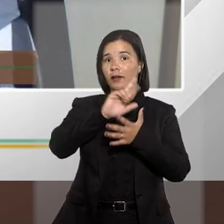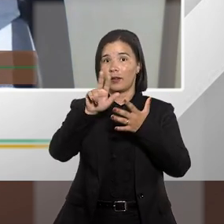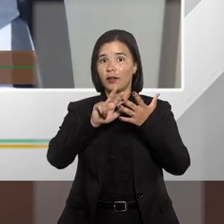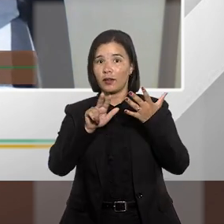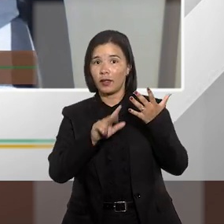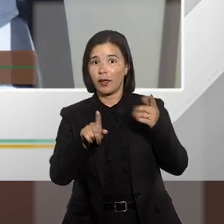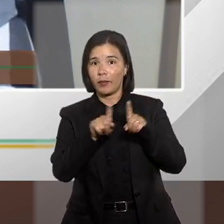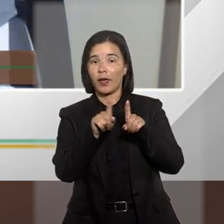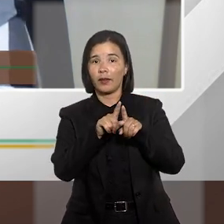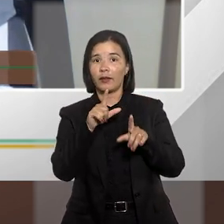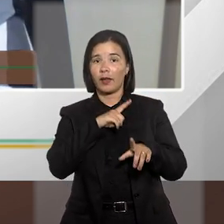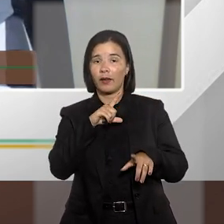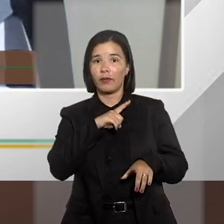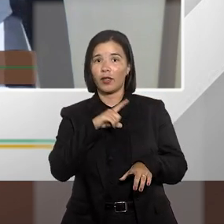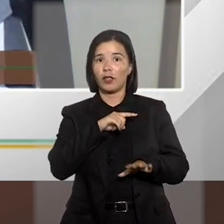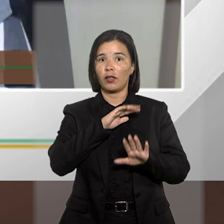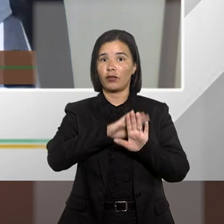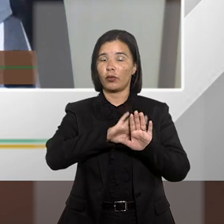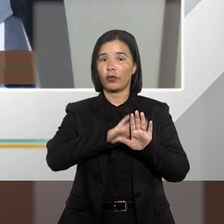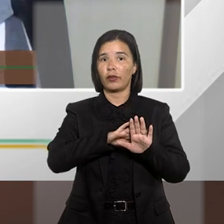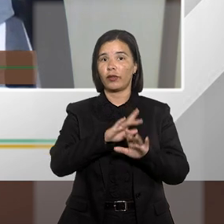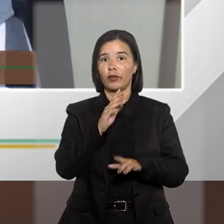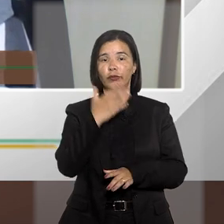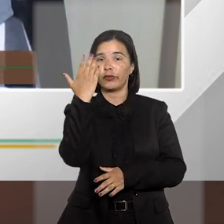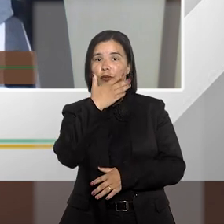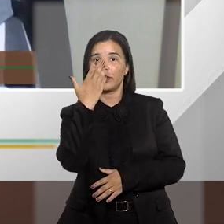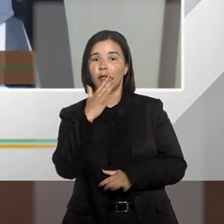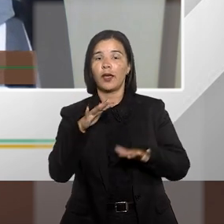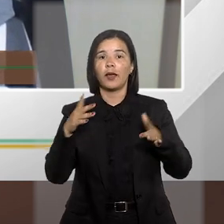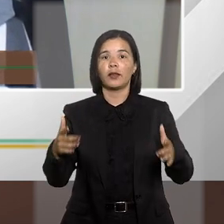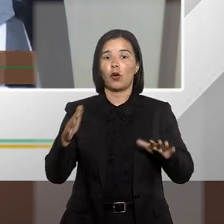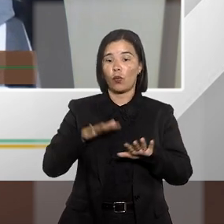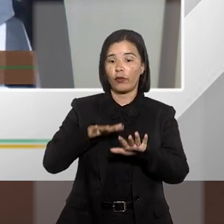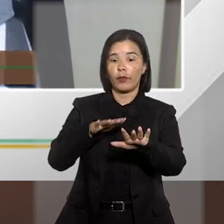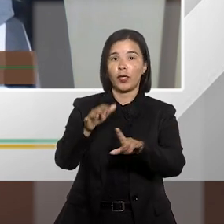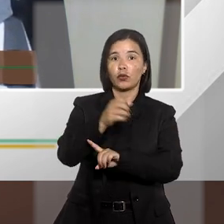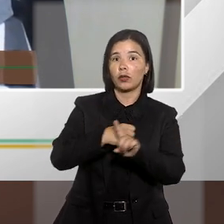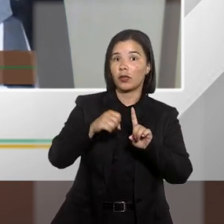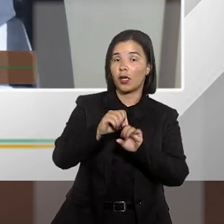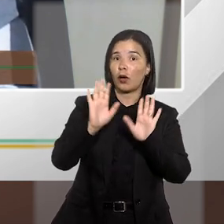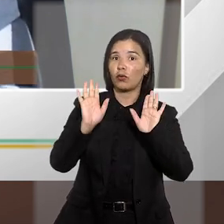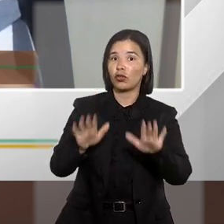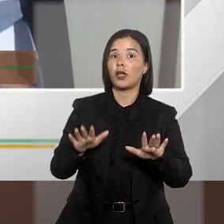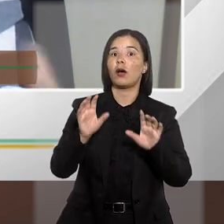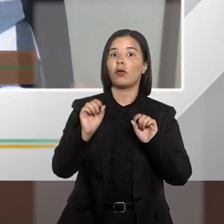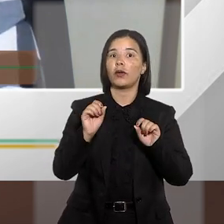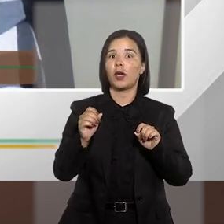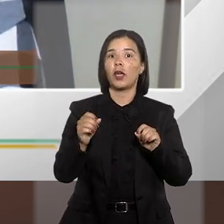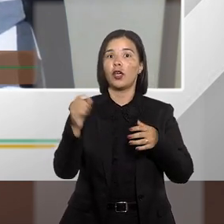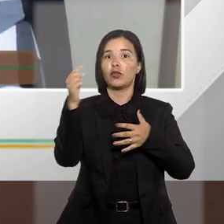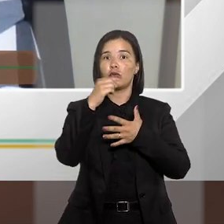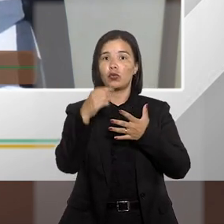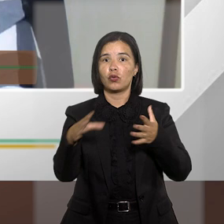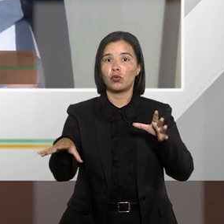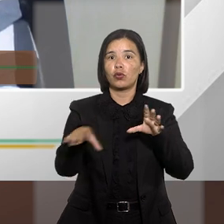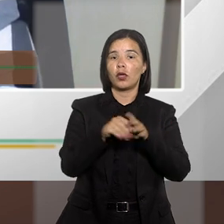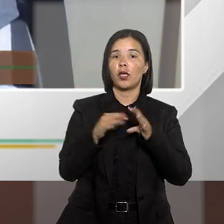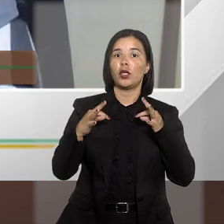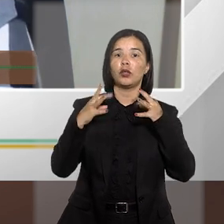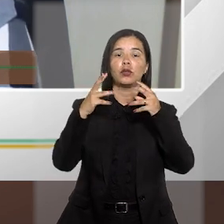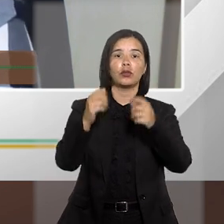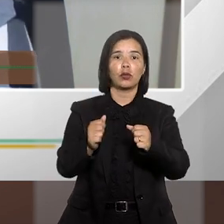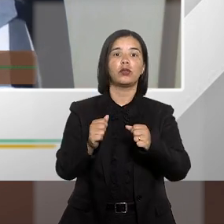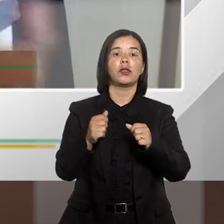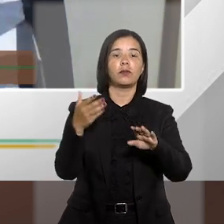teve conclusão. Então, o movimento social ele já busca se inserir em todas as formas